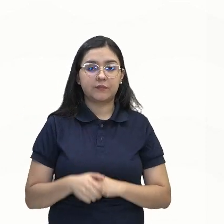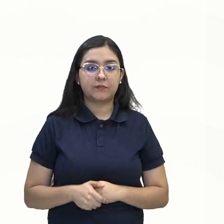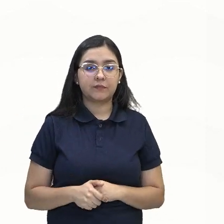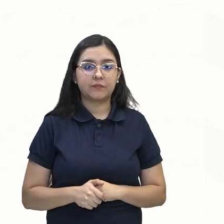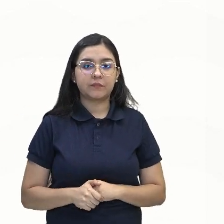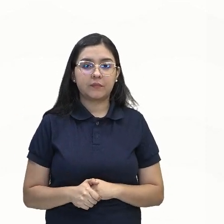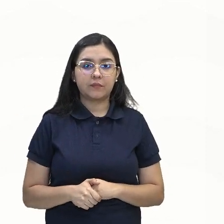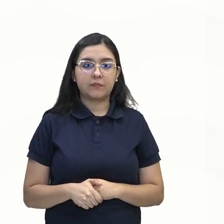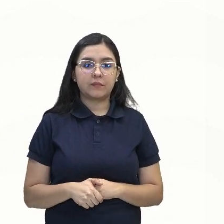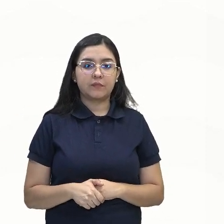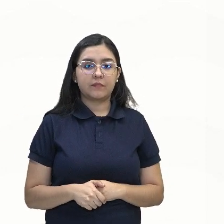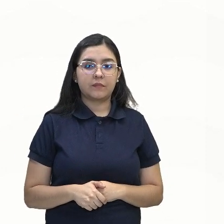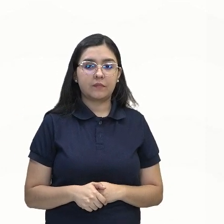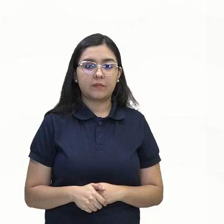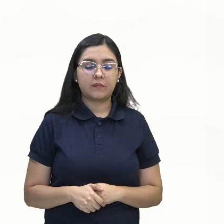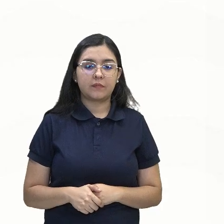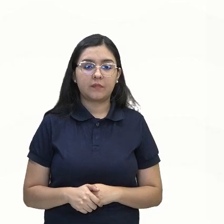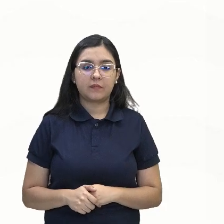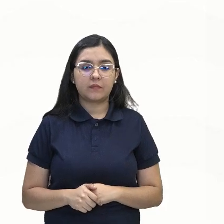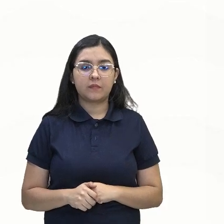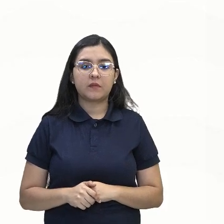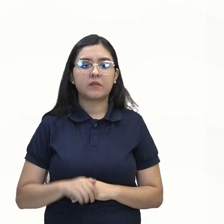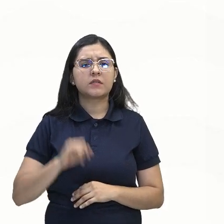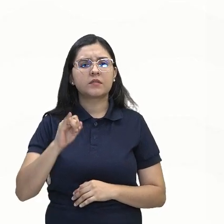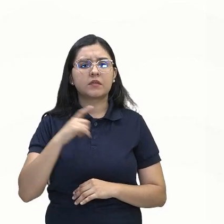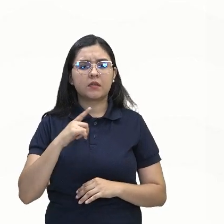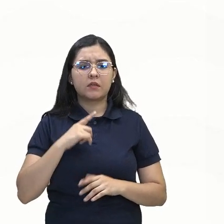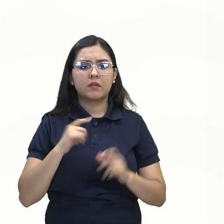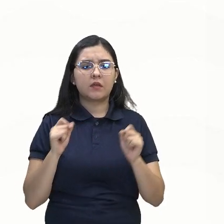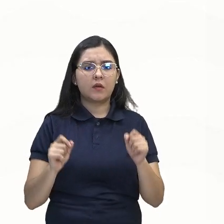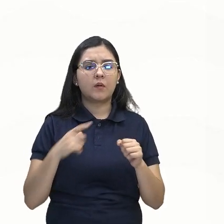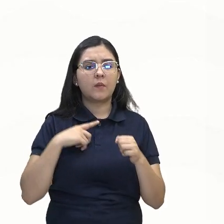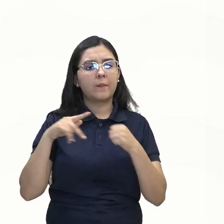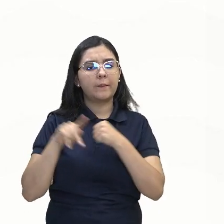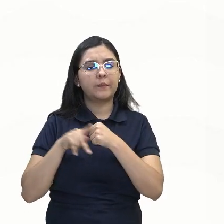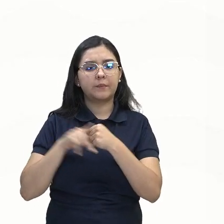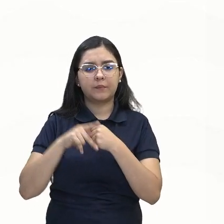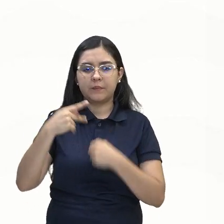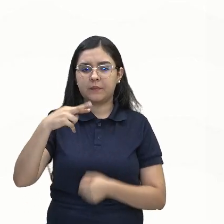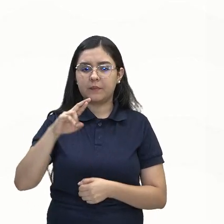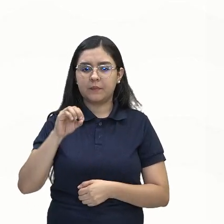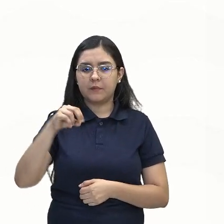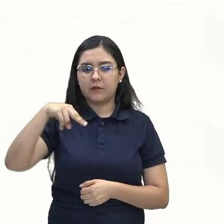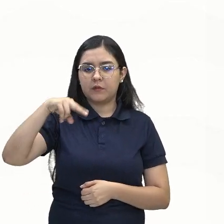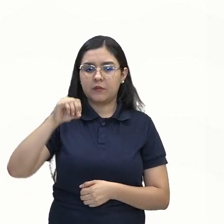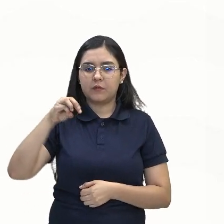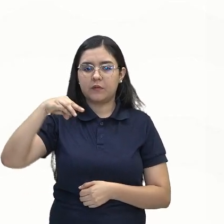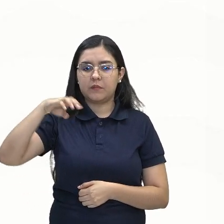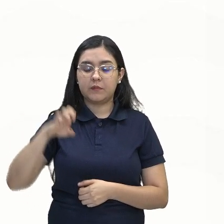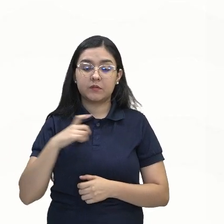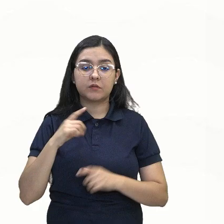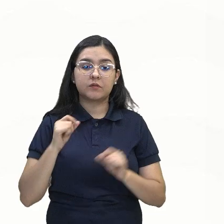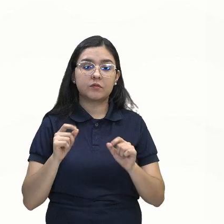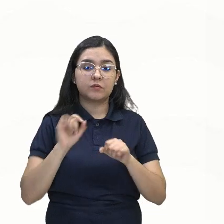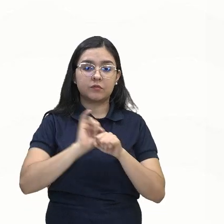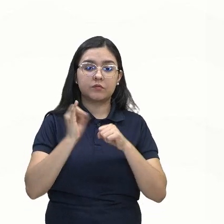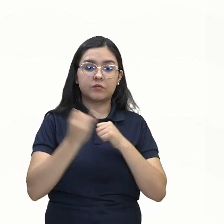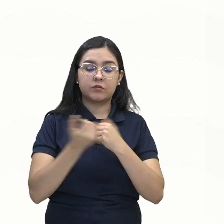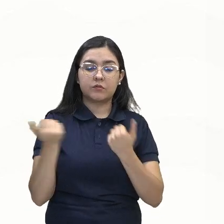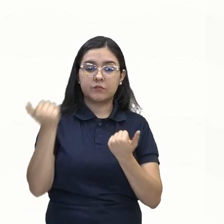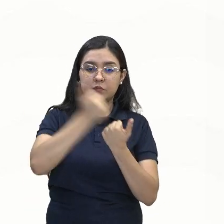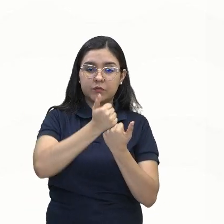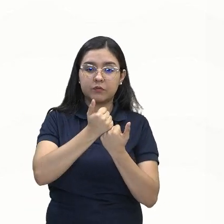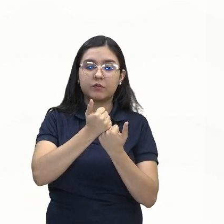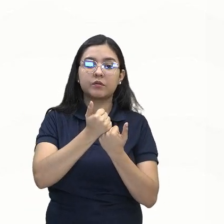tá? Quando eu tiver um pronome. Quando eu tenho um pronome, substitui o sujeito, tá? Eu vou